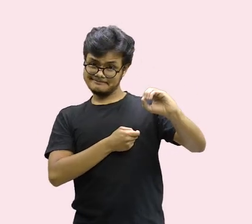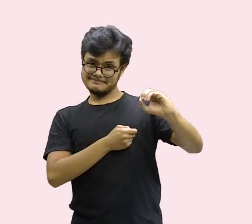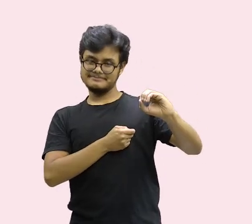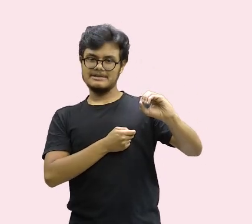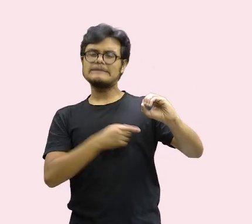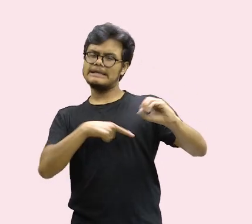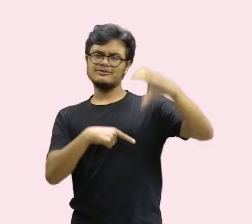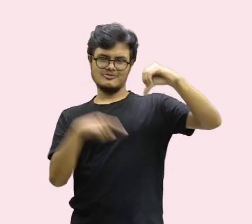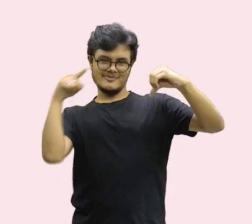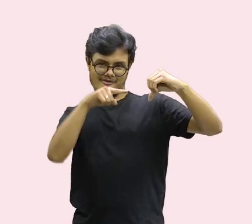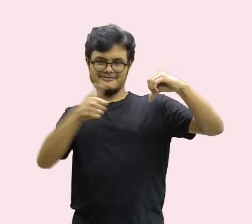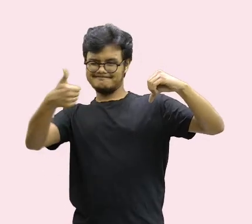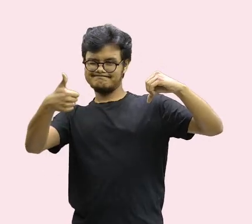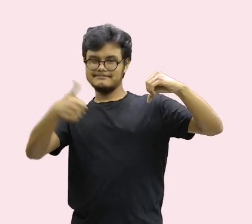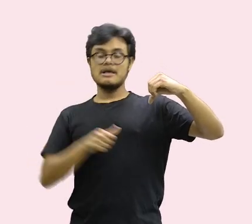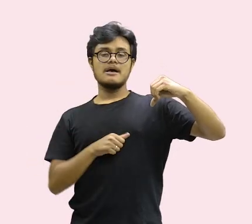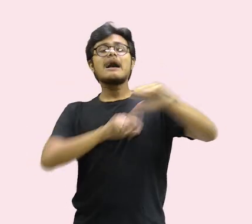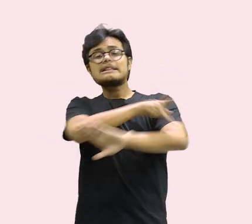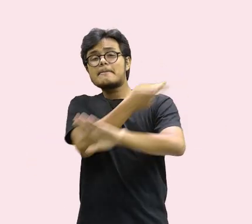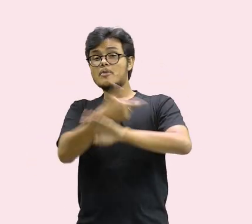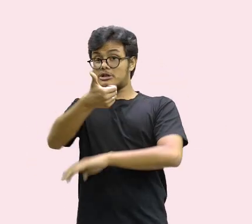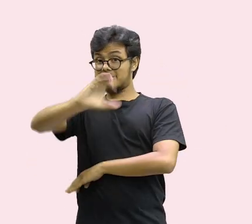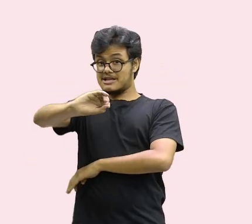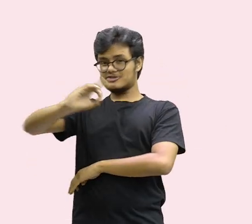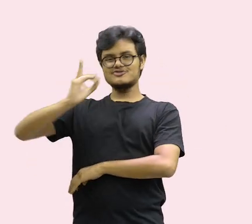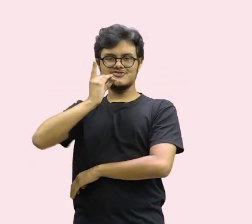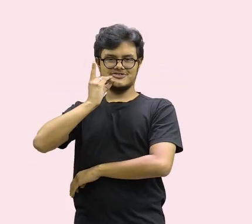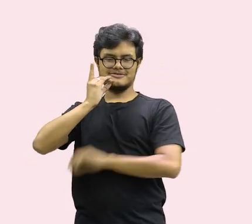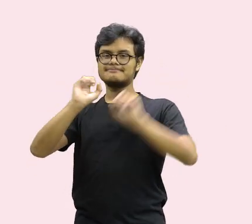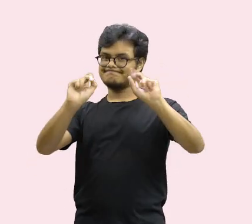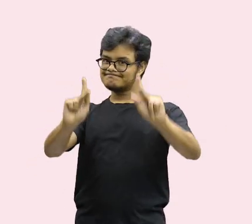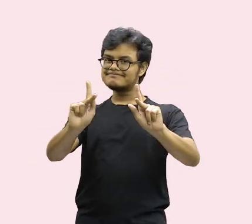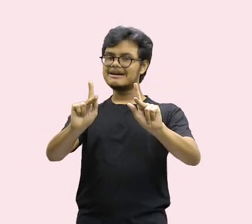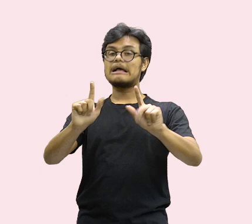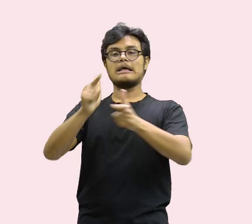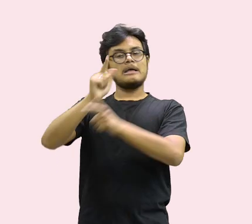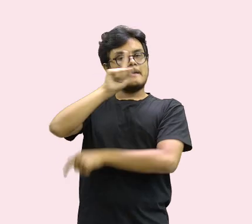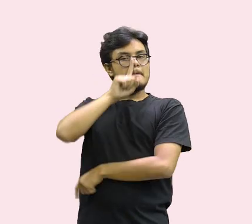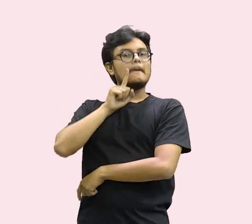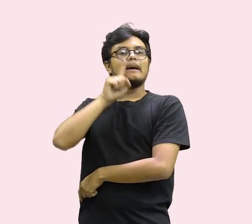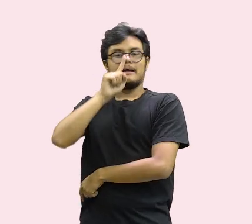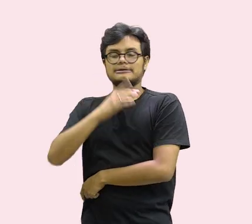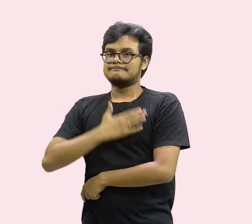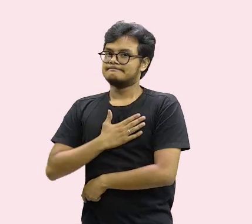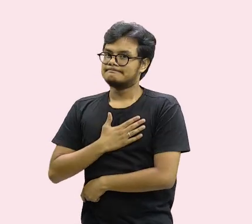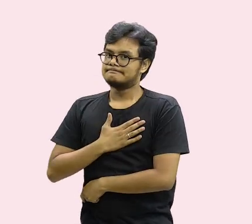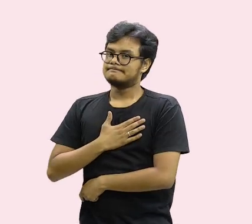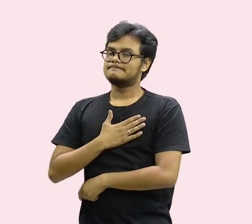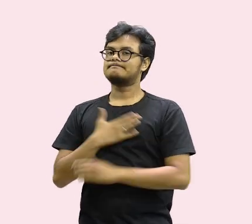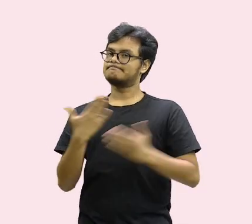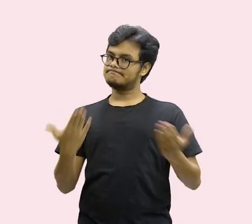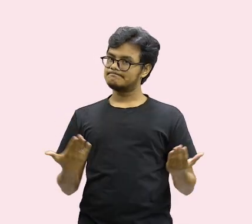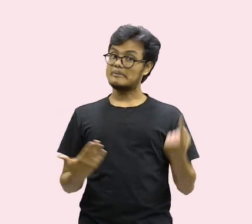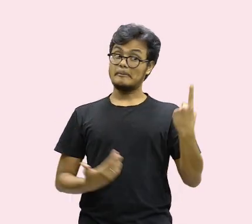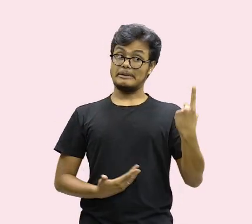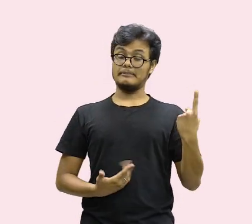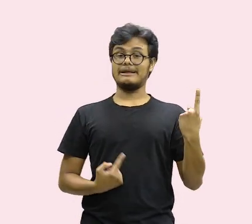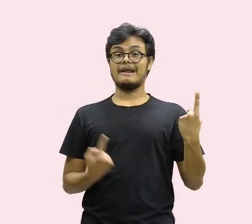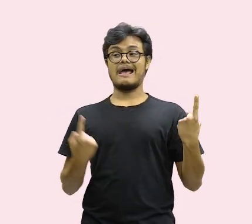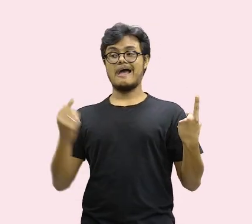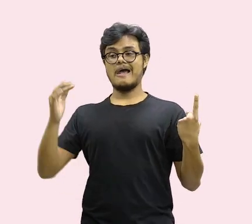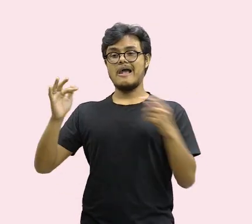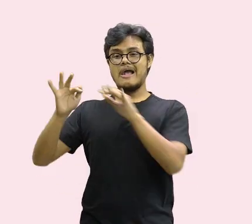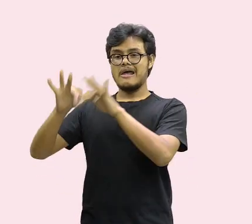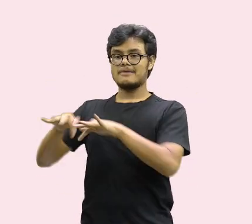9 dias primeiro, beleza? 10 dias, esse é perigoso, do meio, contando do primeiro dia de menstruação,